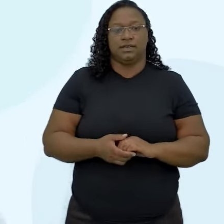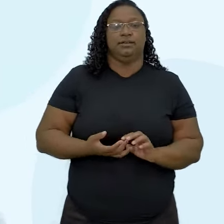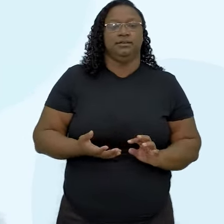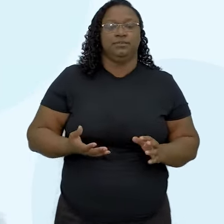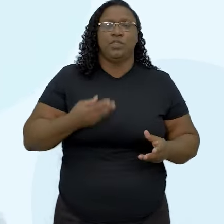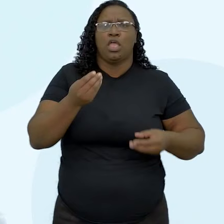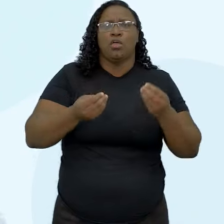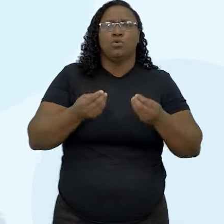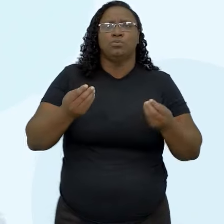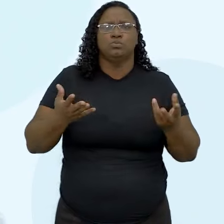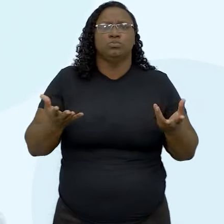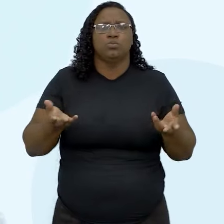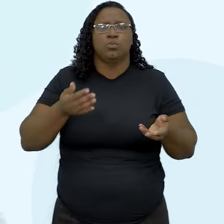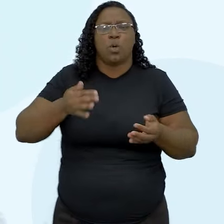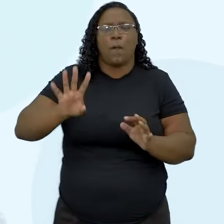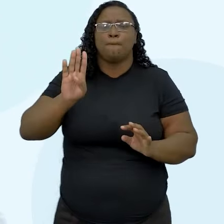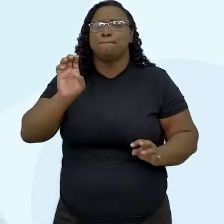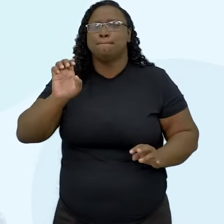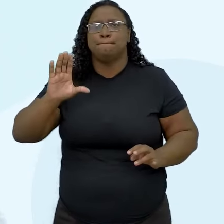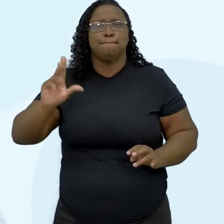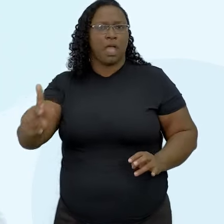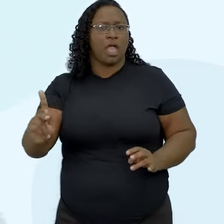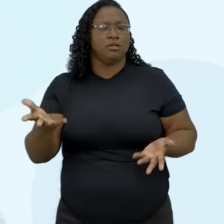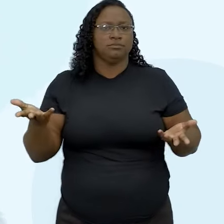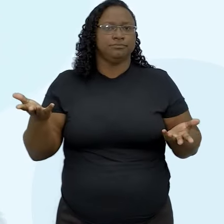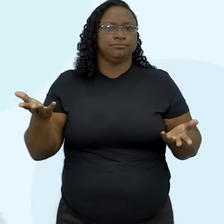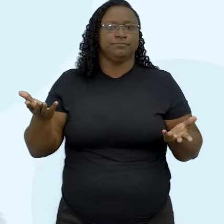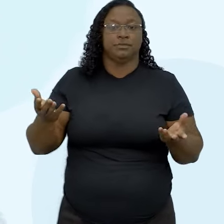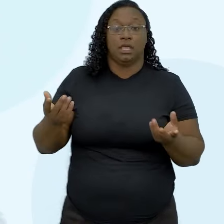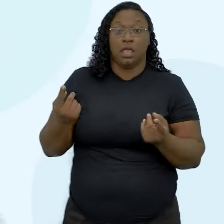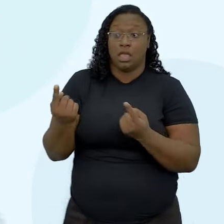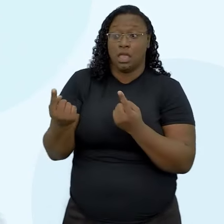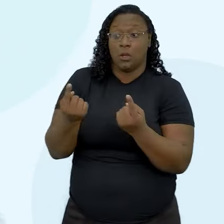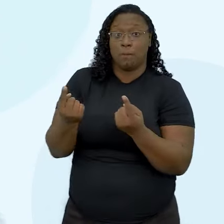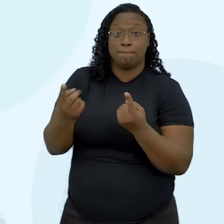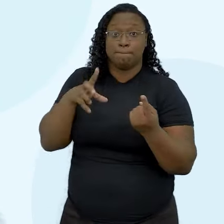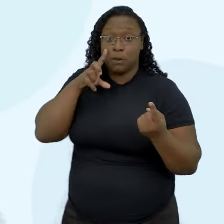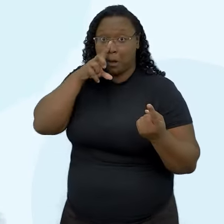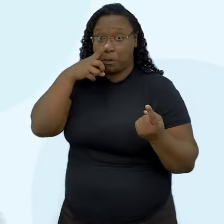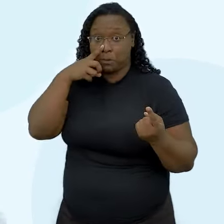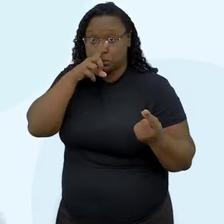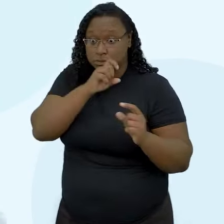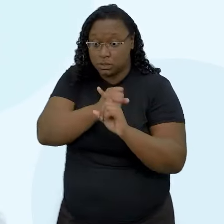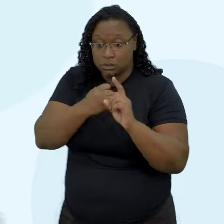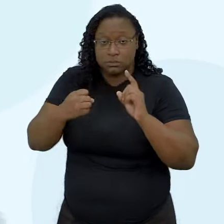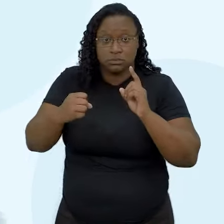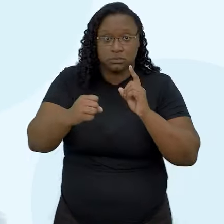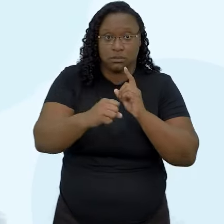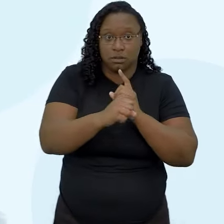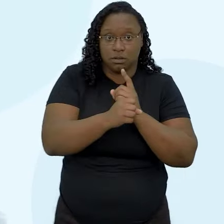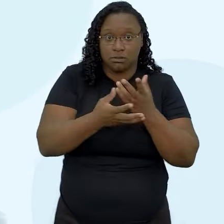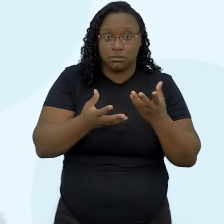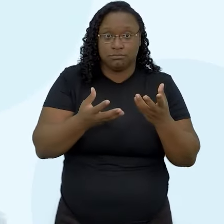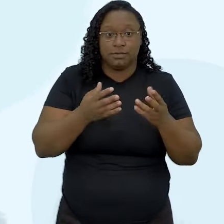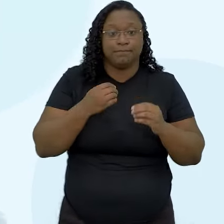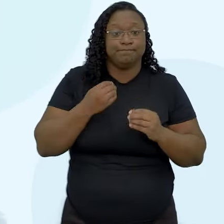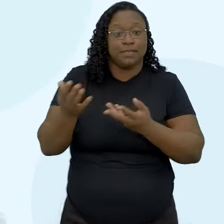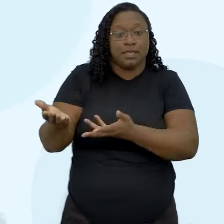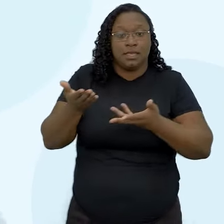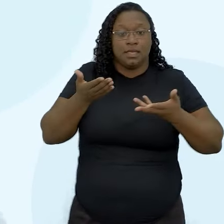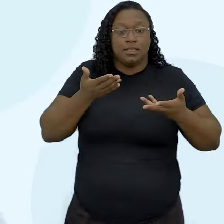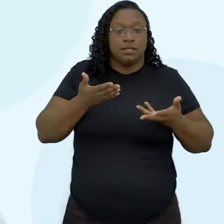da sociedade de risco com a relação entre as classes sociais. Por quê? Porque ele traz uma dualidade, que